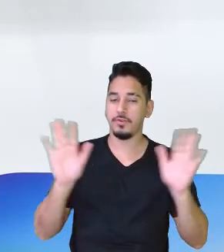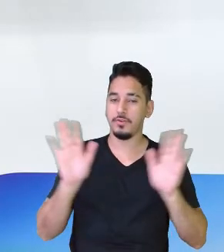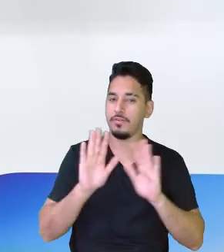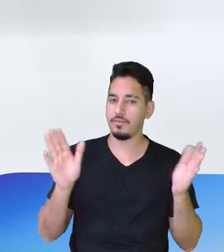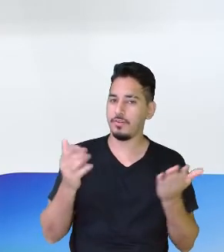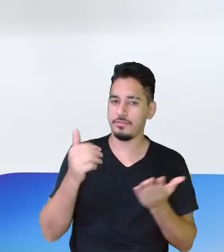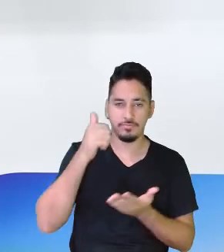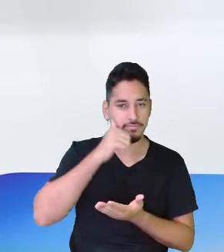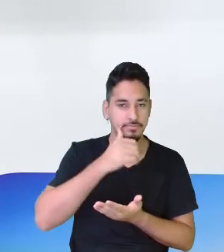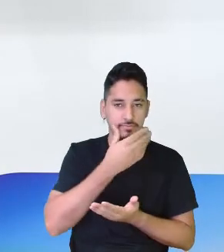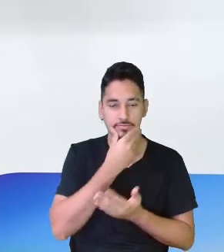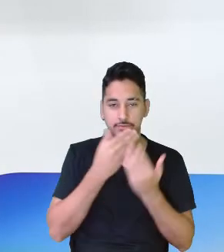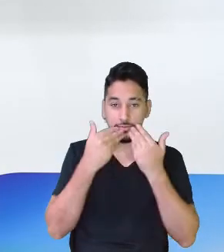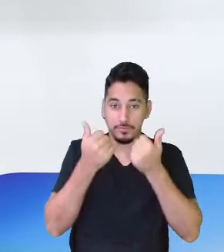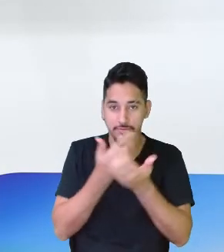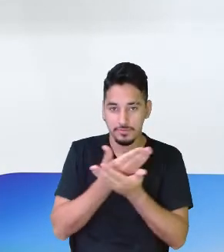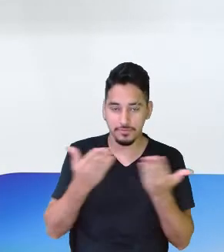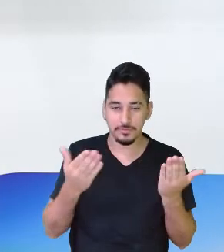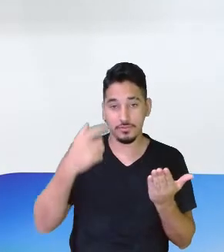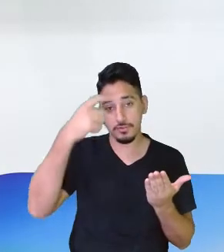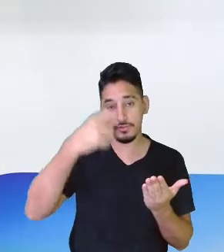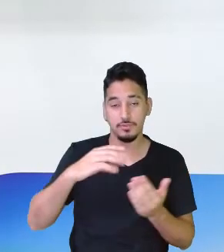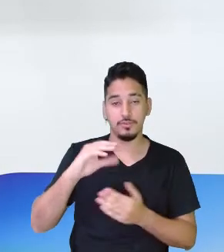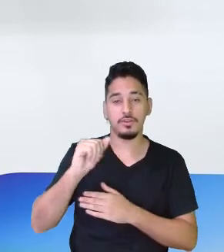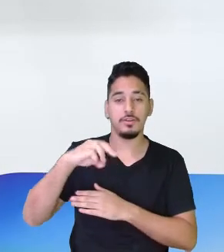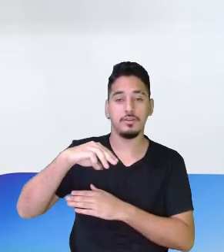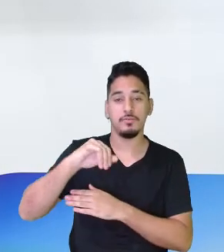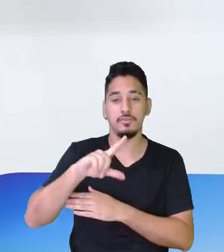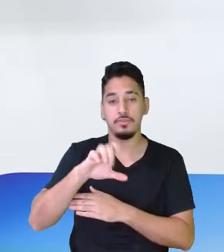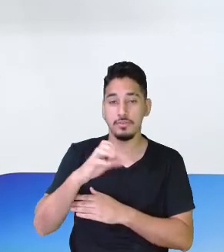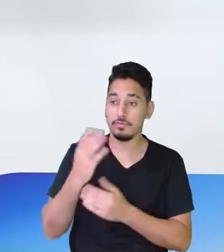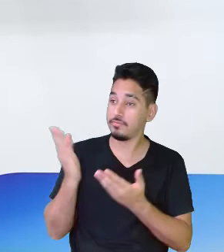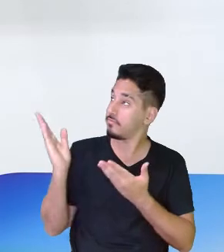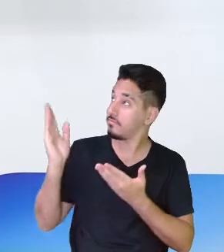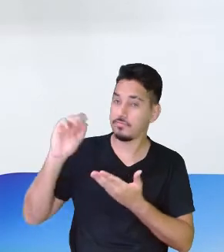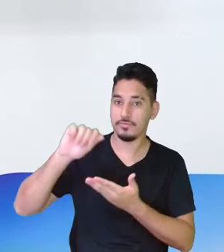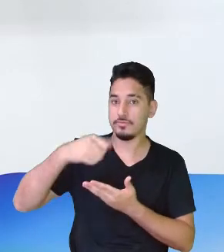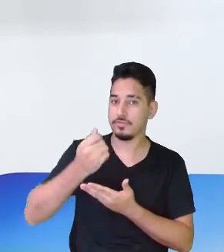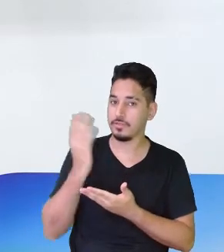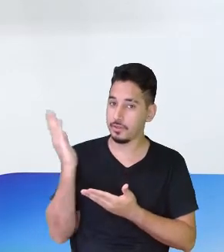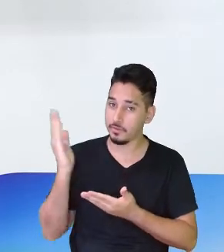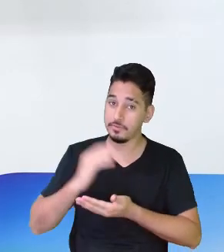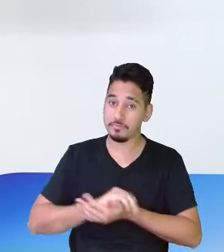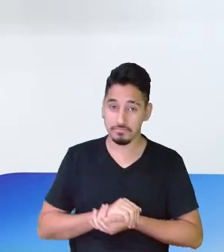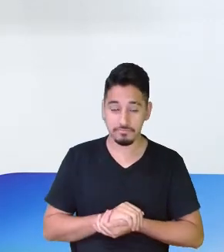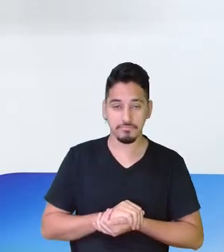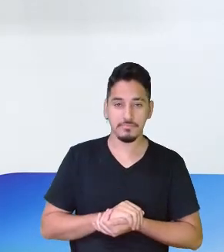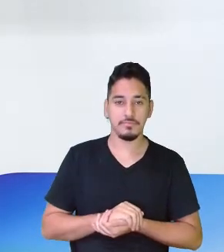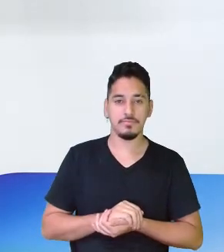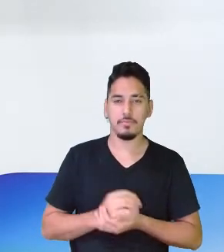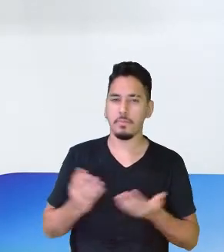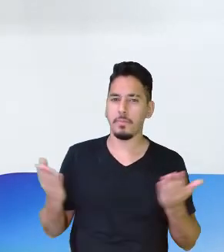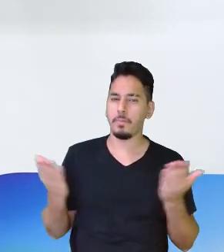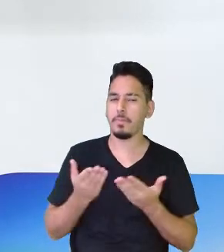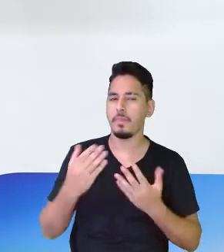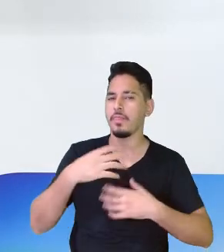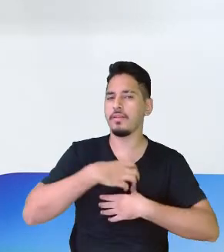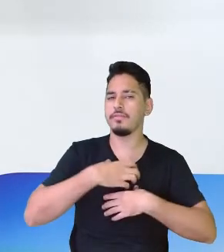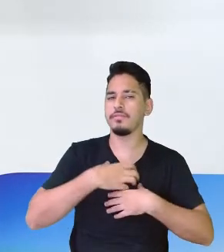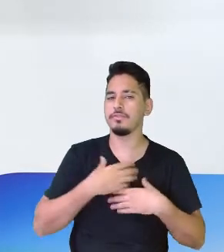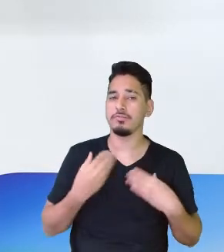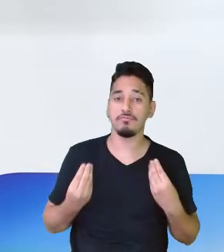Olá, meninas e meninos, tudo bem? Eu sou Camille Borba e este é o meu sinal. E hoje, como é que vocês